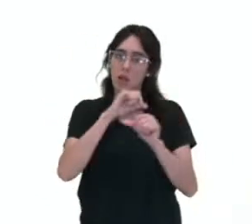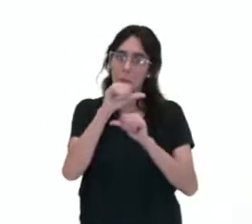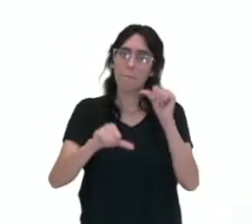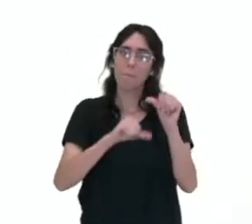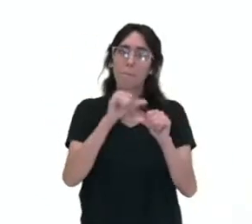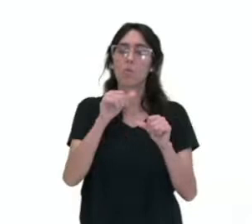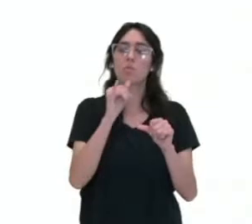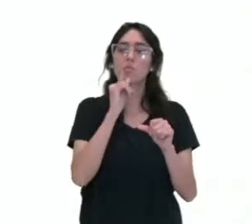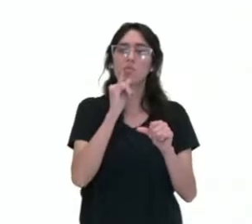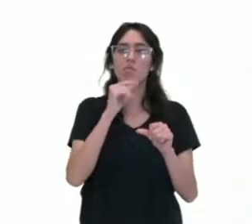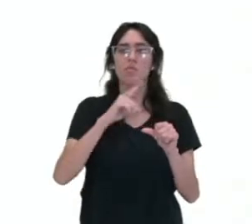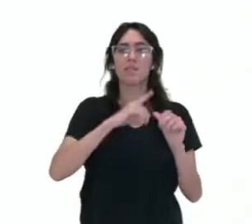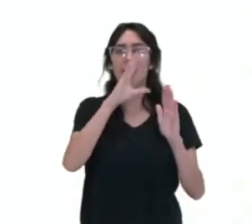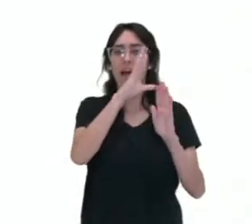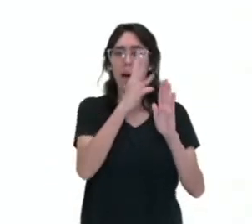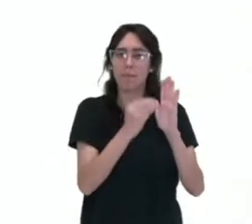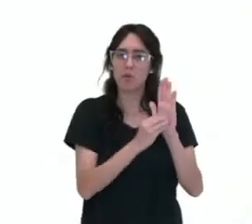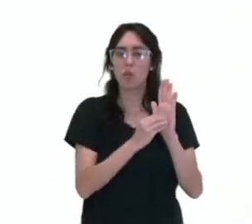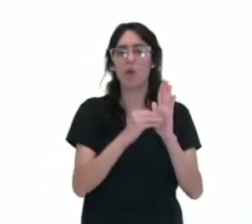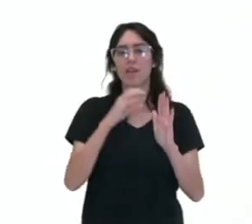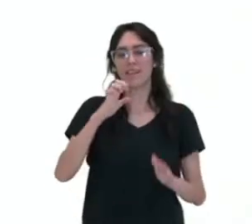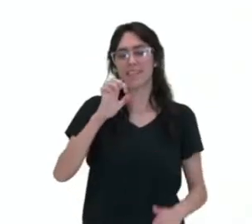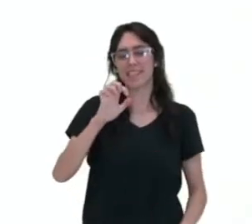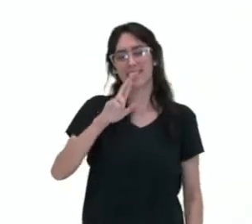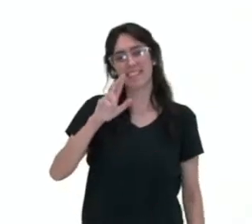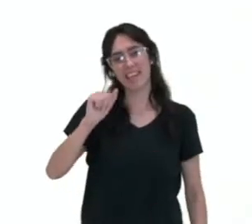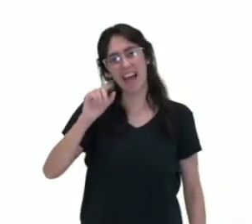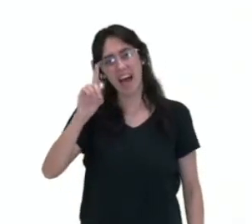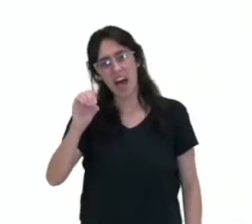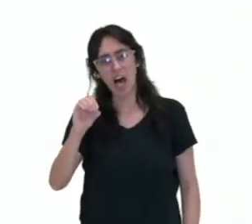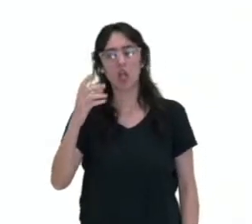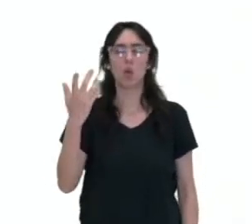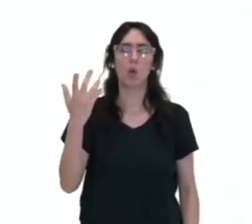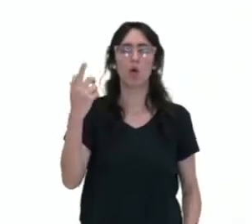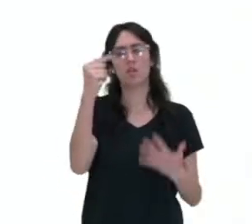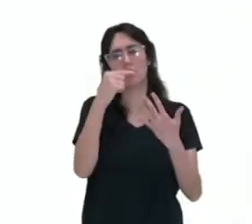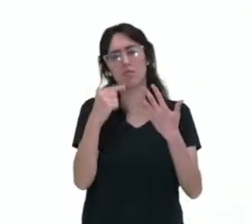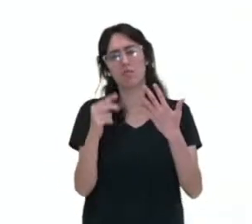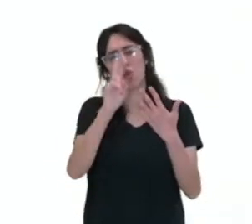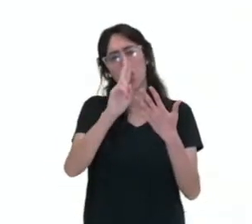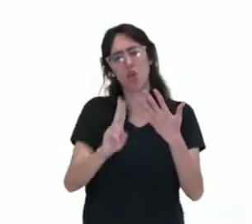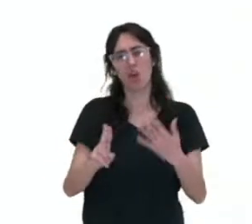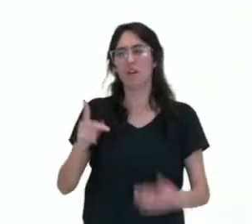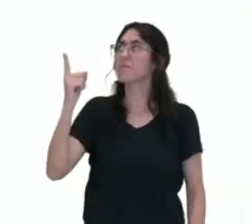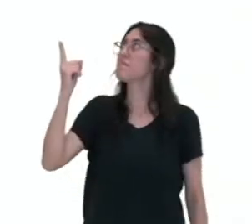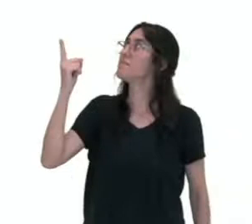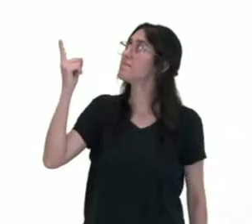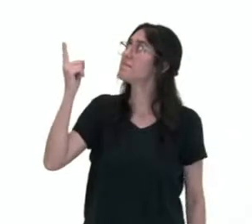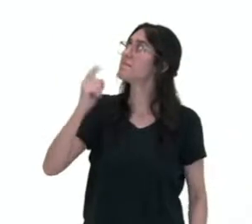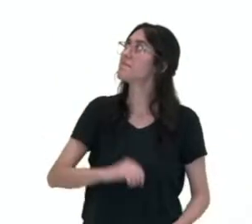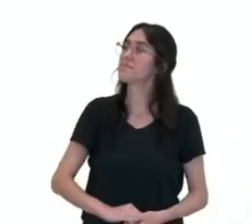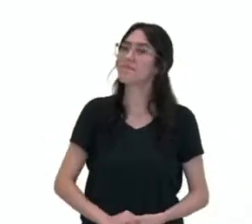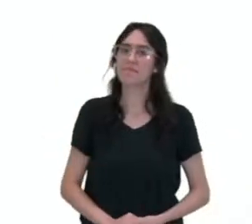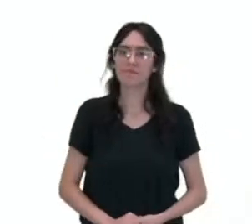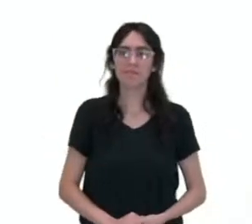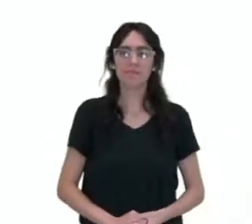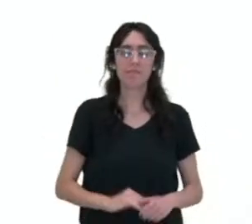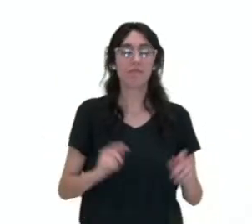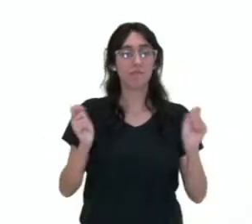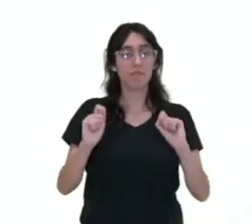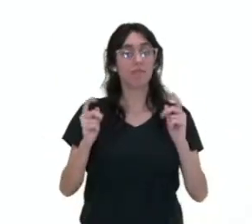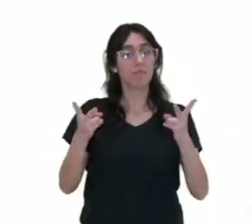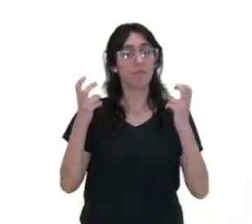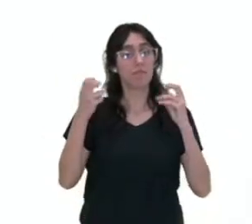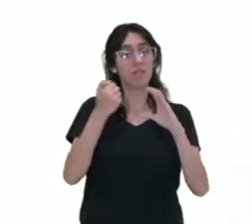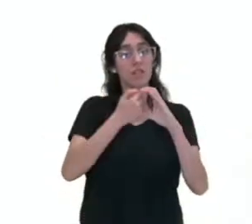exemplo, bioma amazônico, cerrado, pantanal, mata atlântica, pampa e caatinga. Conseguimos observar